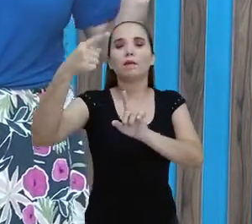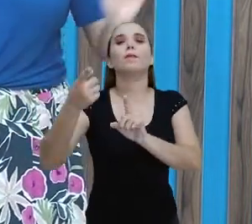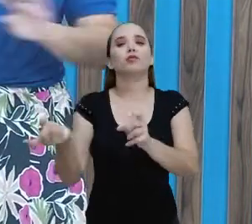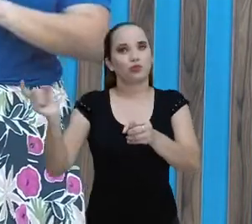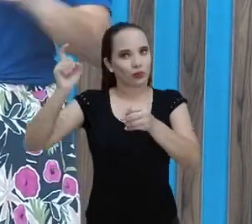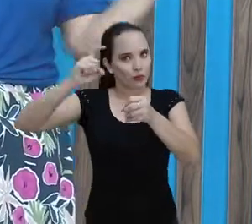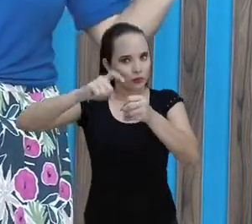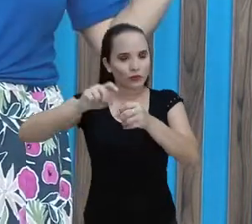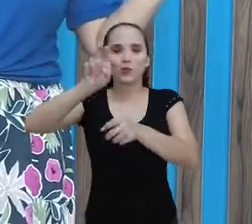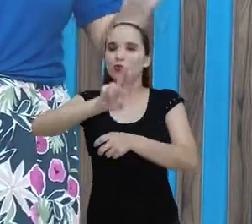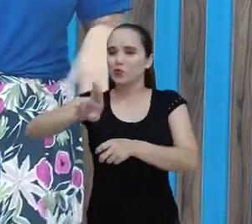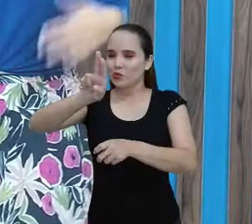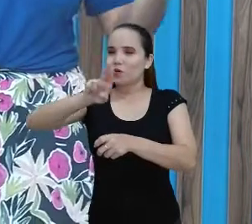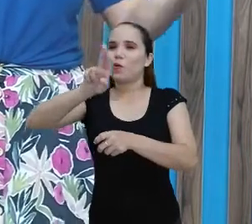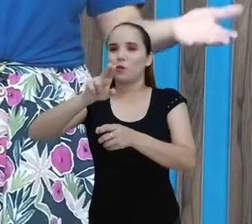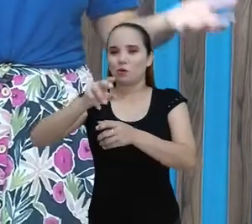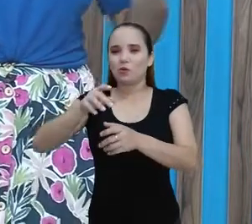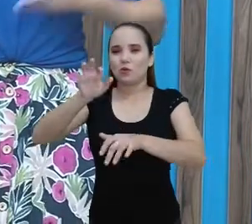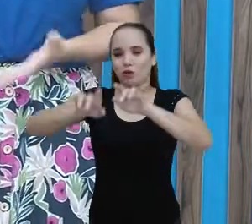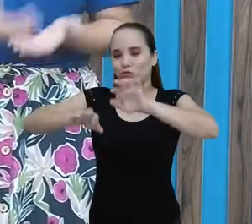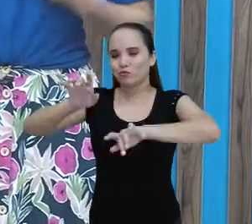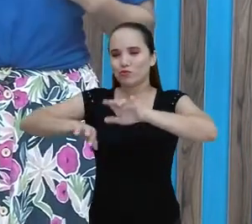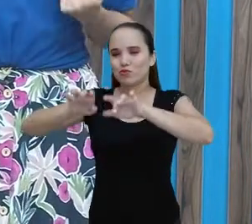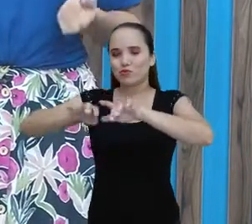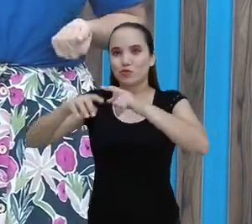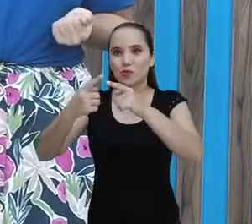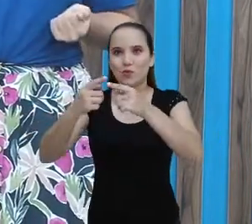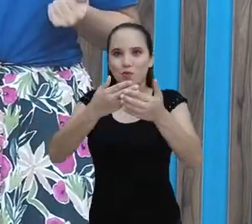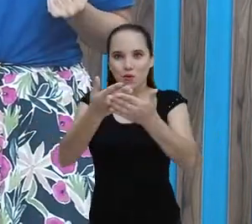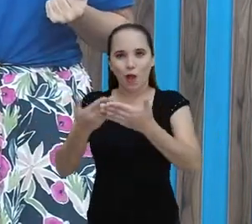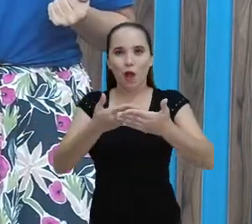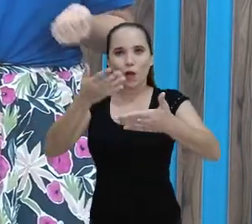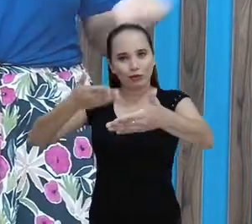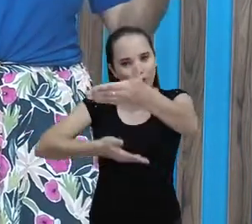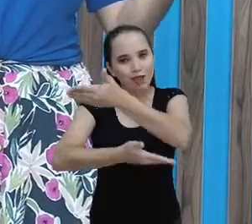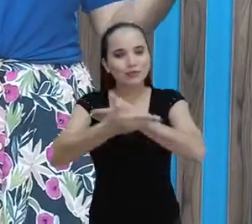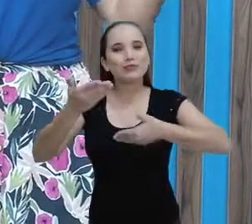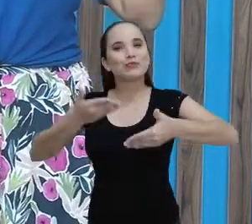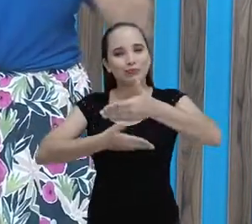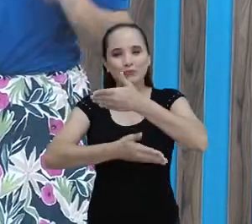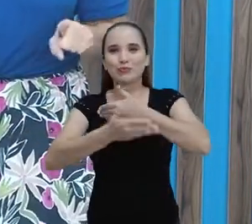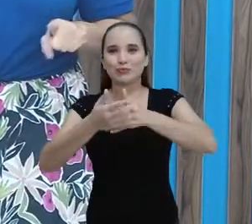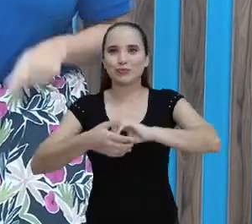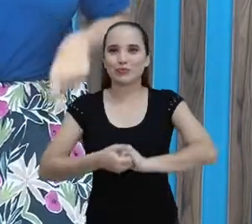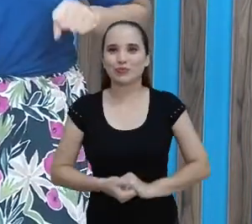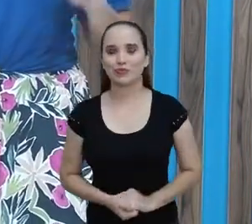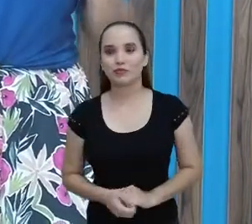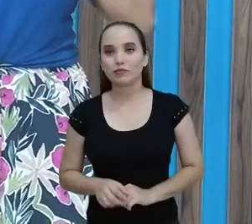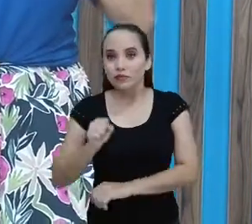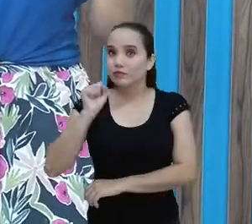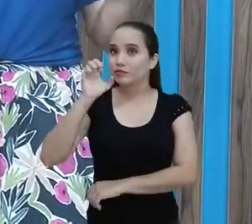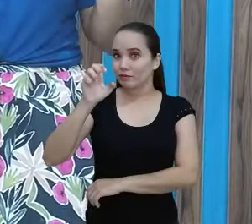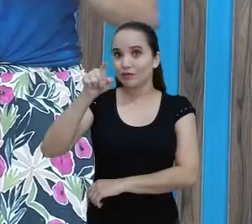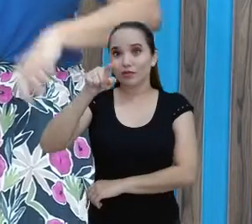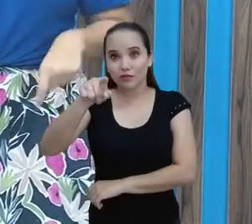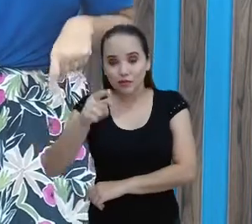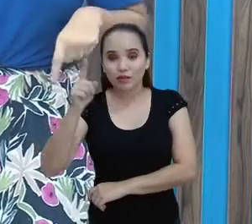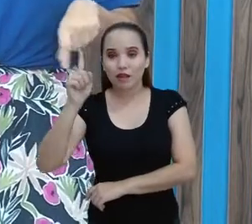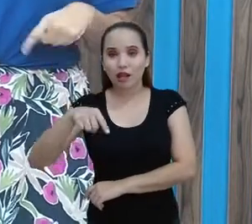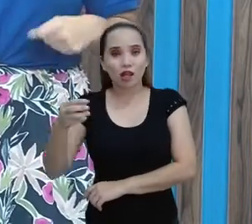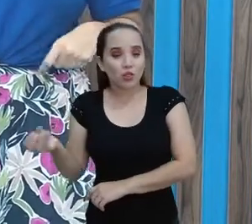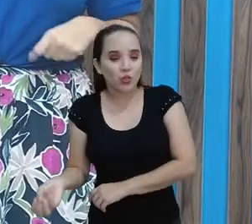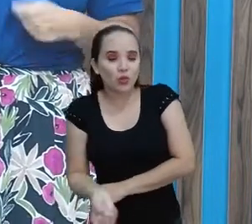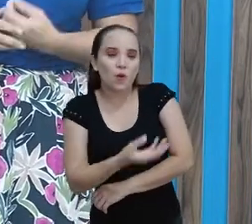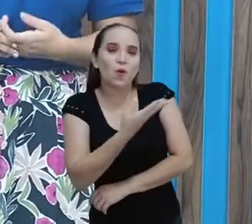esse recurso maravilhoso que torna nossas aulas mais interativas, não é mesmo? E se você é aluno novo, é